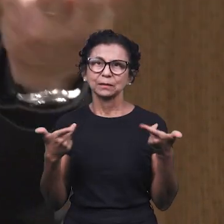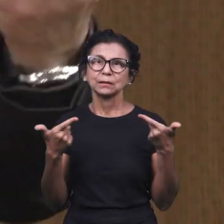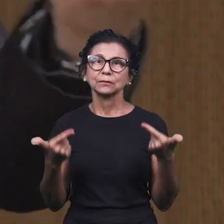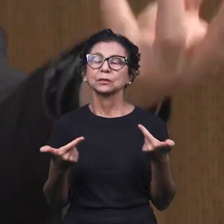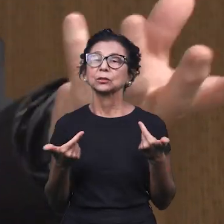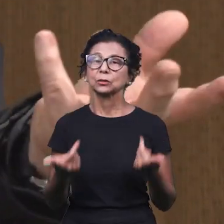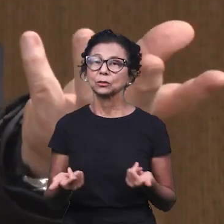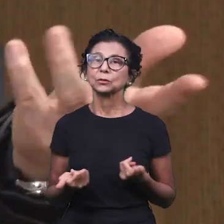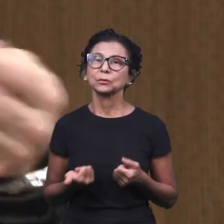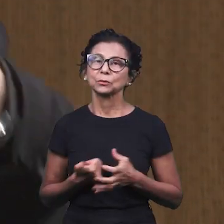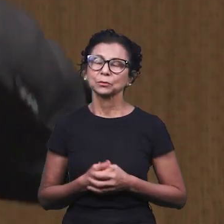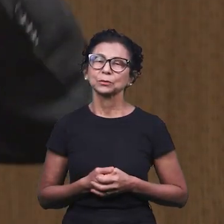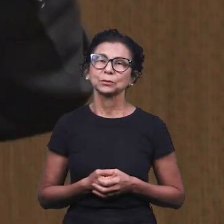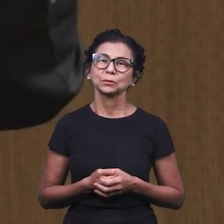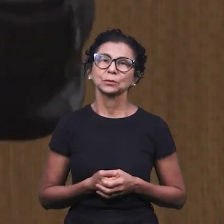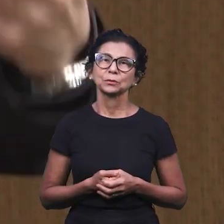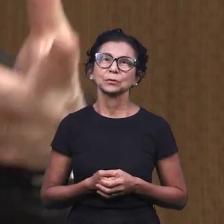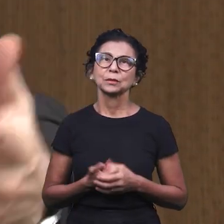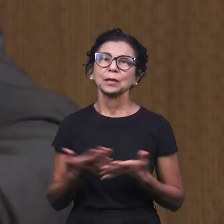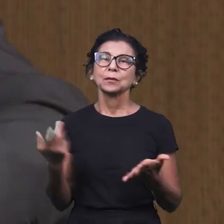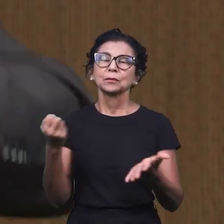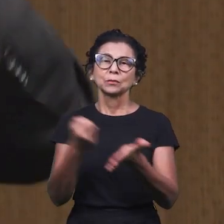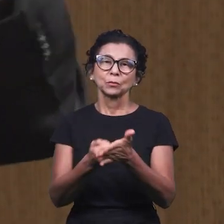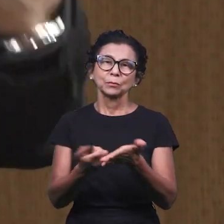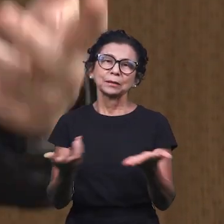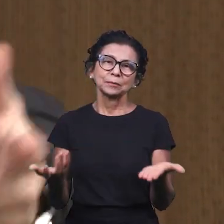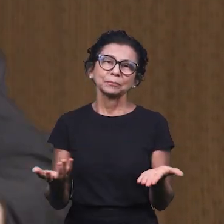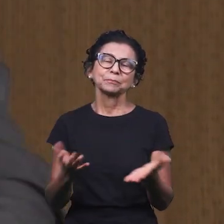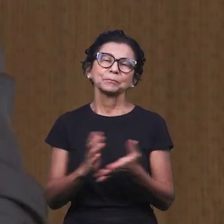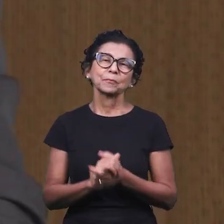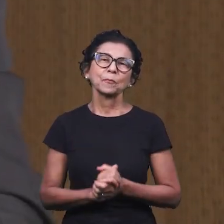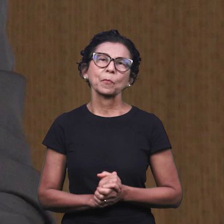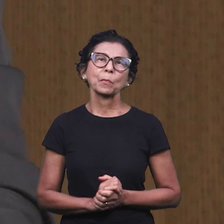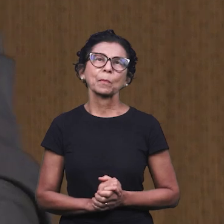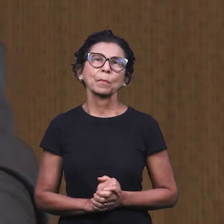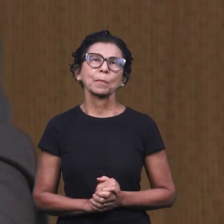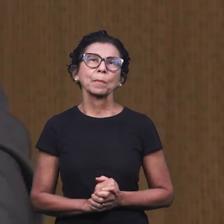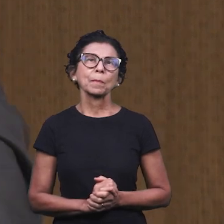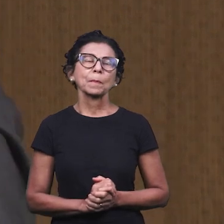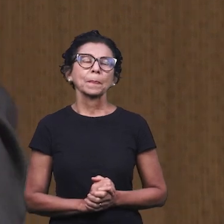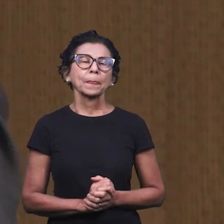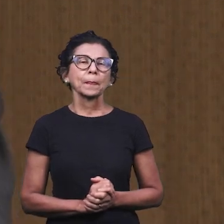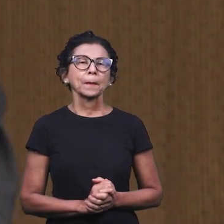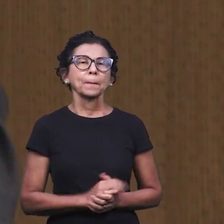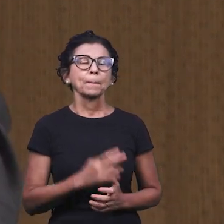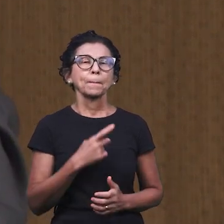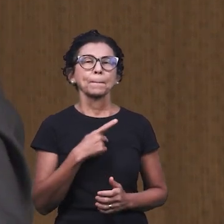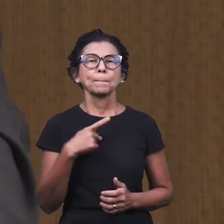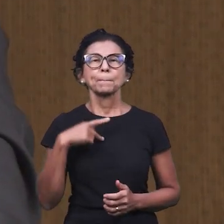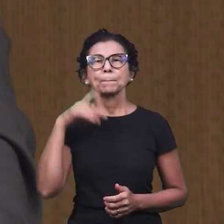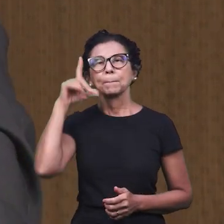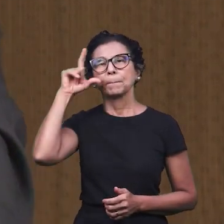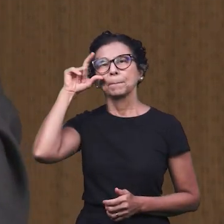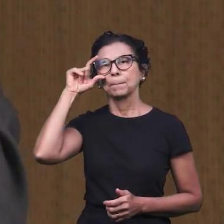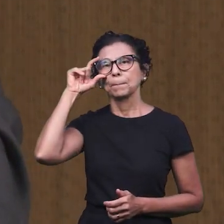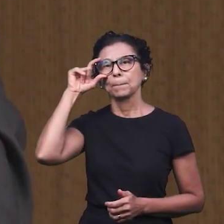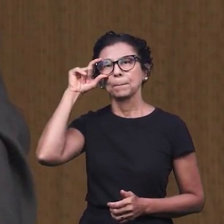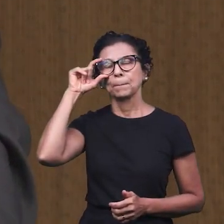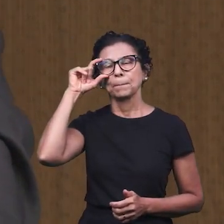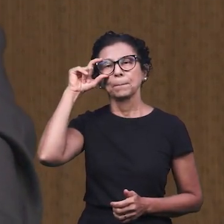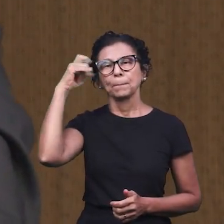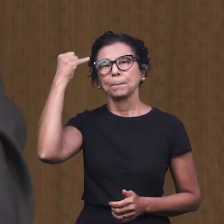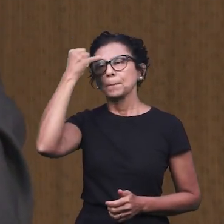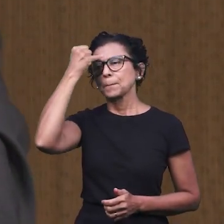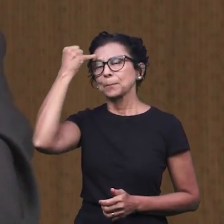seminário ao vivo. São as informações, a doutrina, a unidade. Então, a grande importância do satélite é